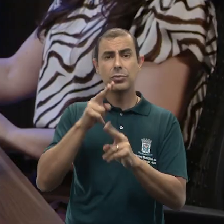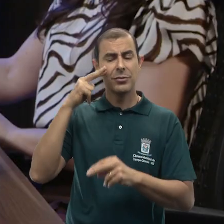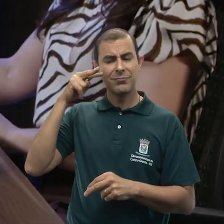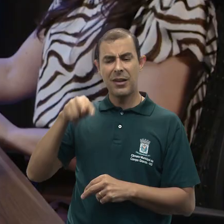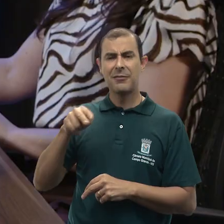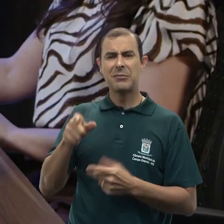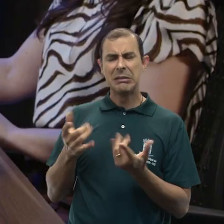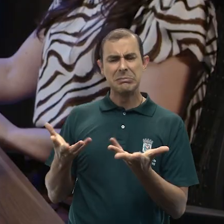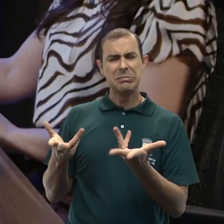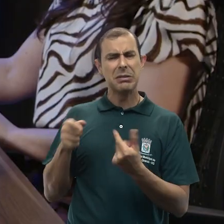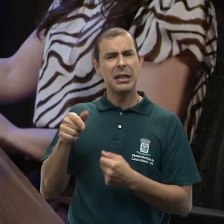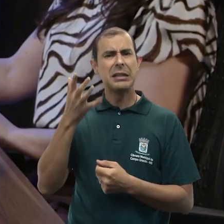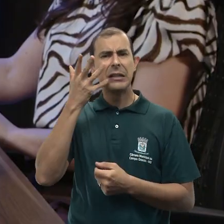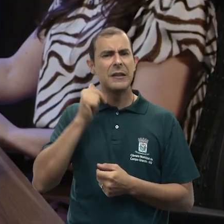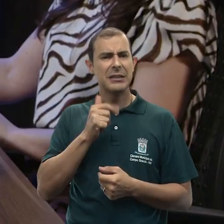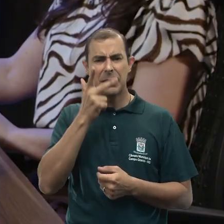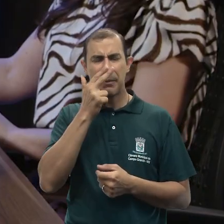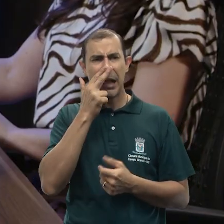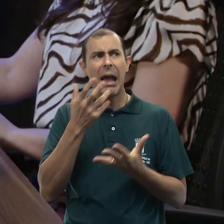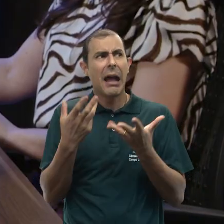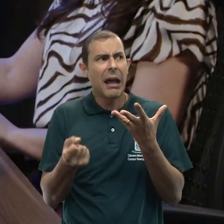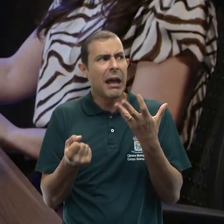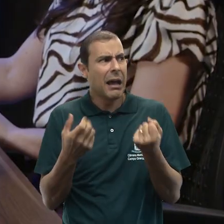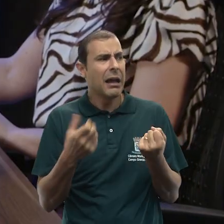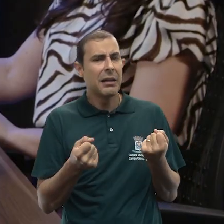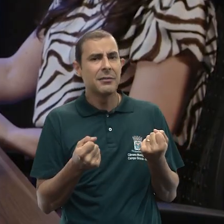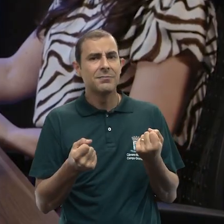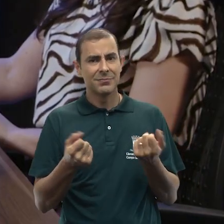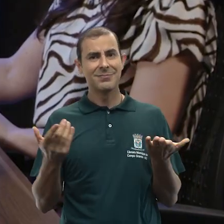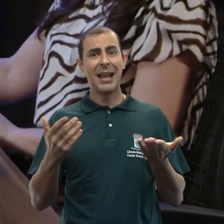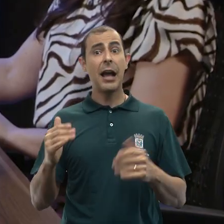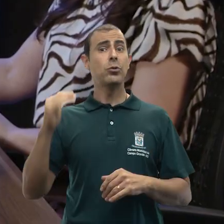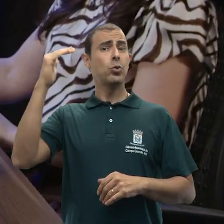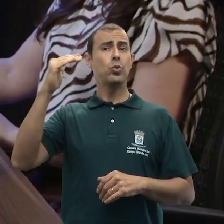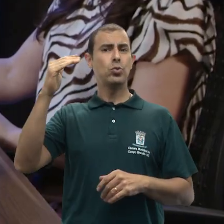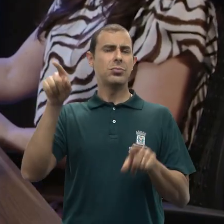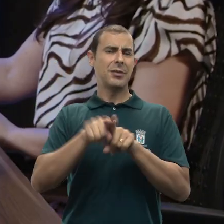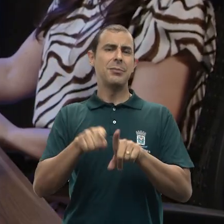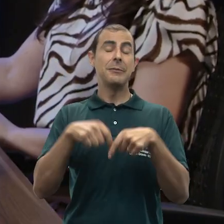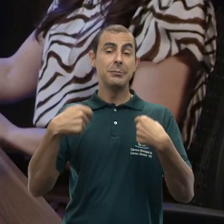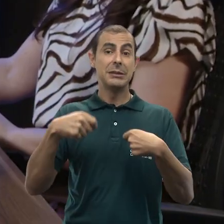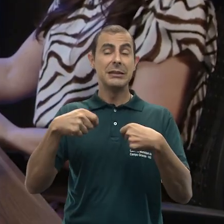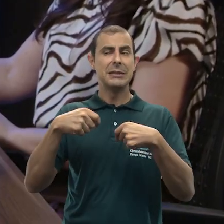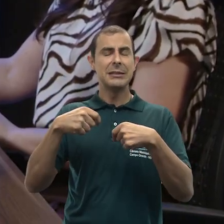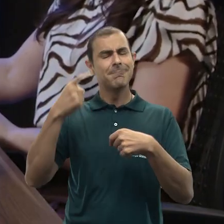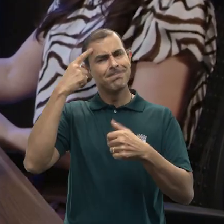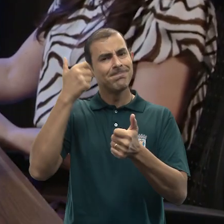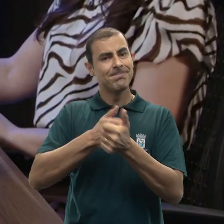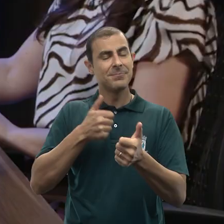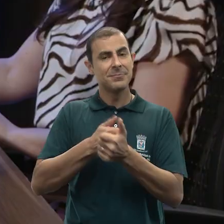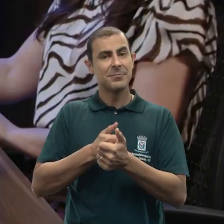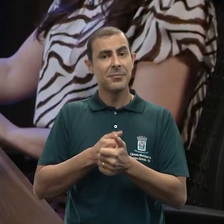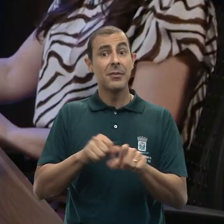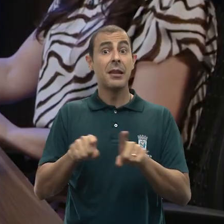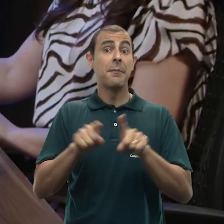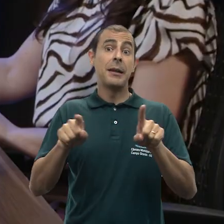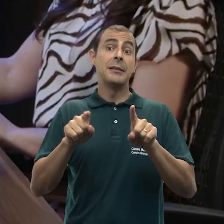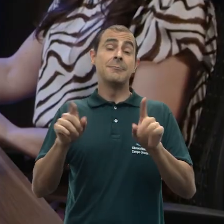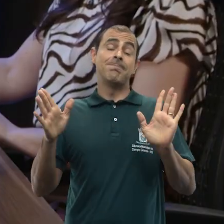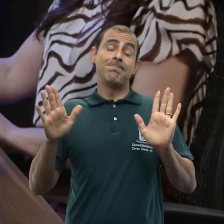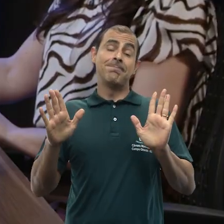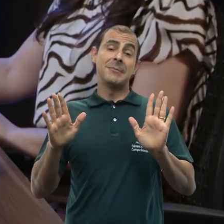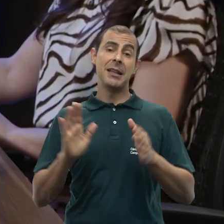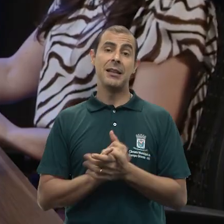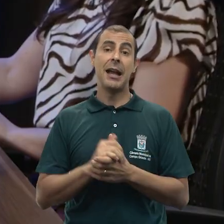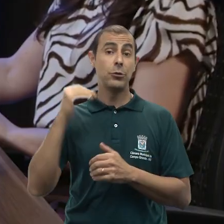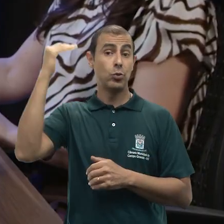expostas a flertar com a mediocridade. Isso nem adulto deveria ouvir, mas enfim, a gente